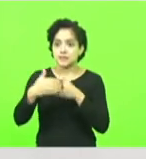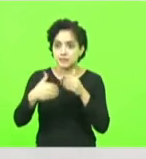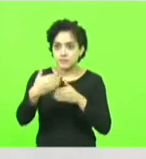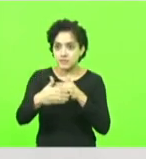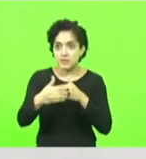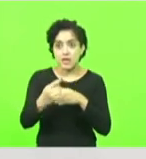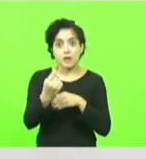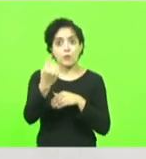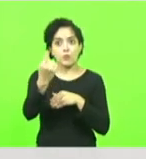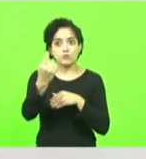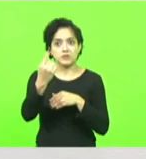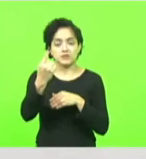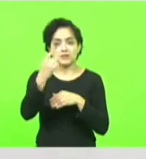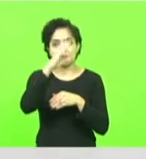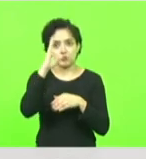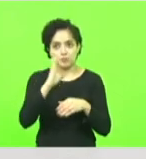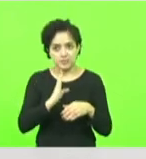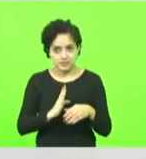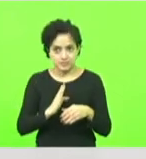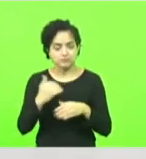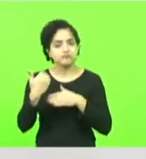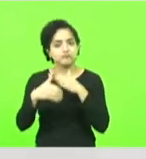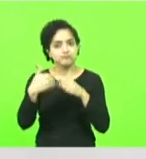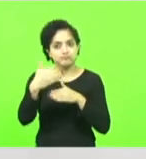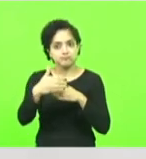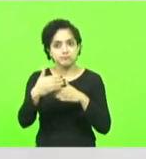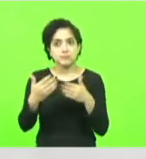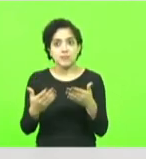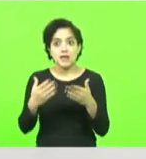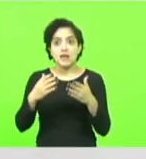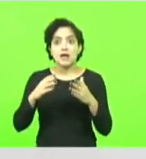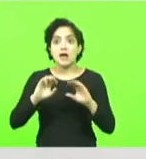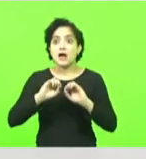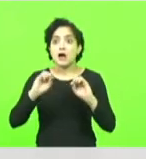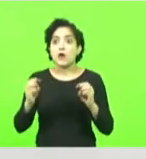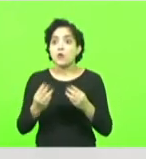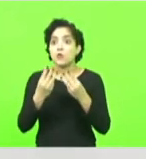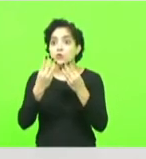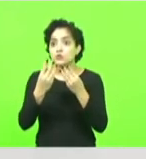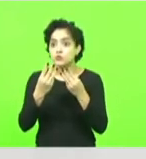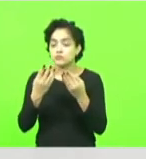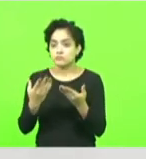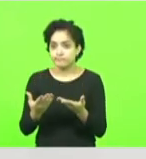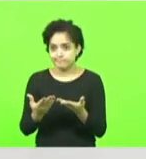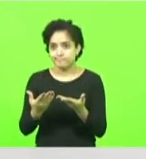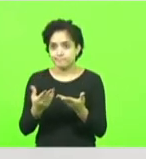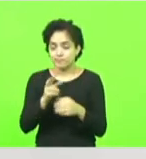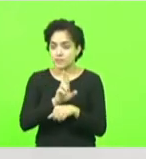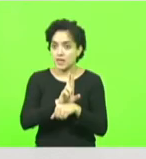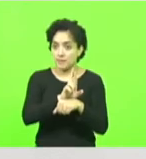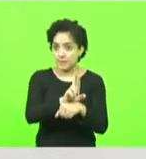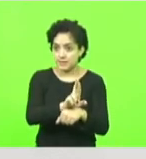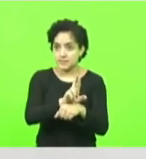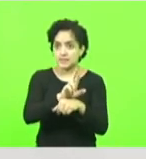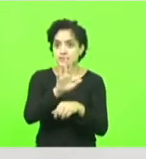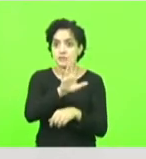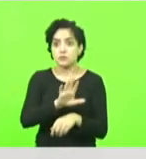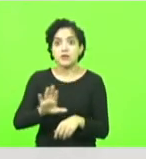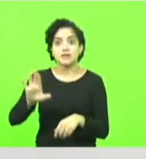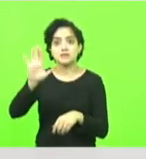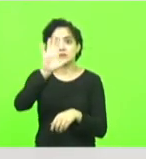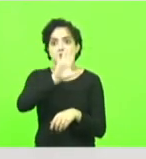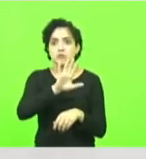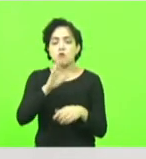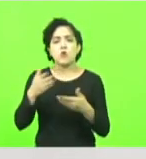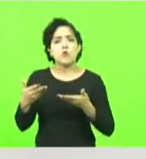única lei no Brasil hoje em tramitação, é que a ONU, através da sua representação nacional, fez esse convite para